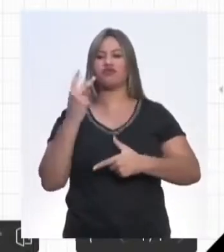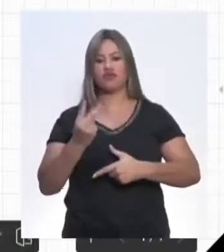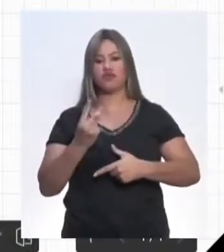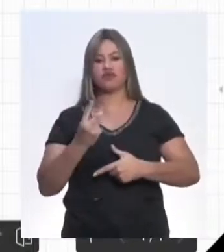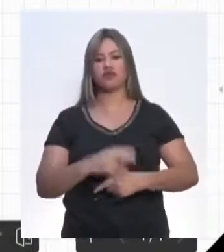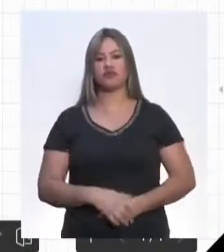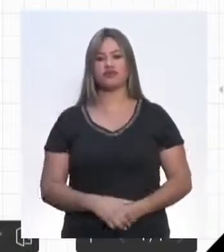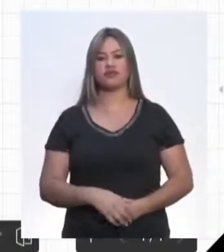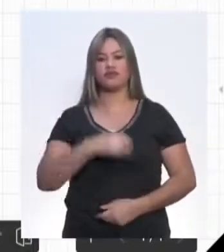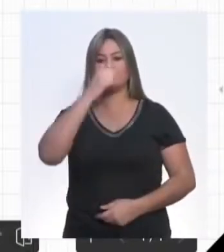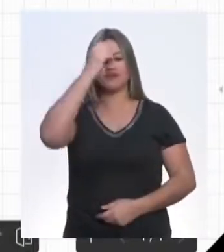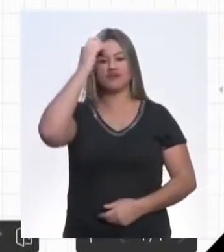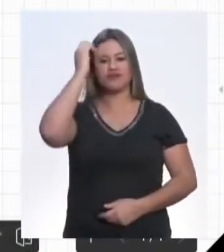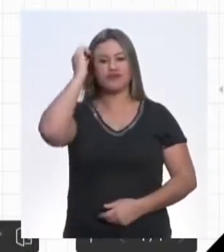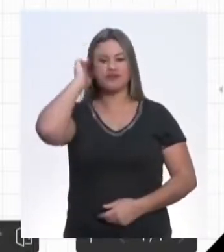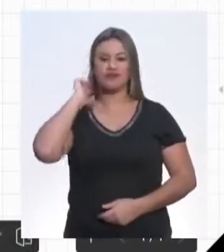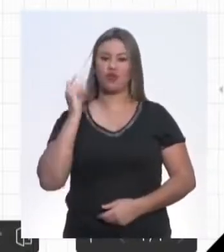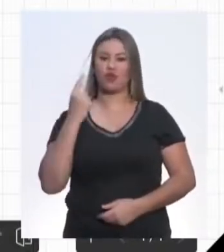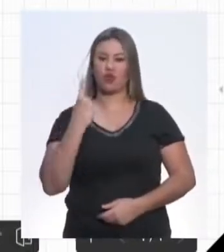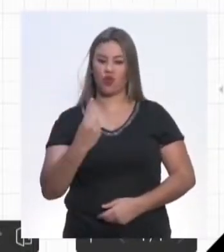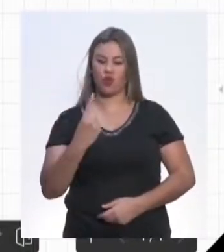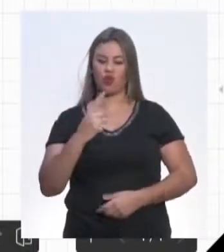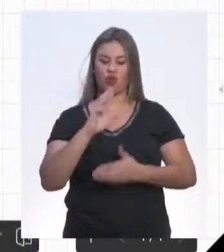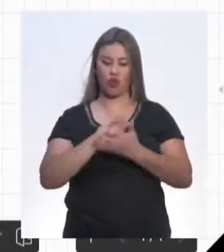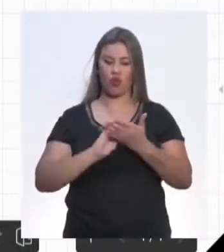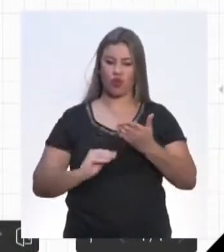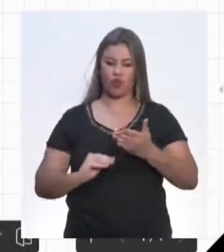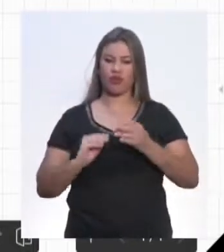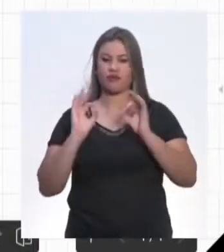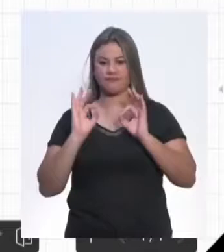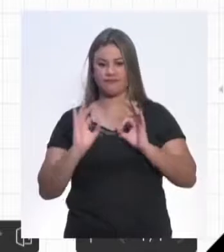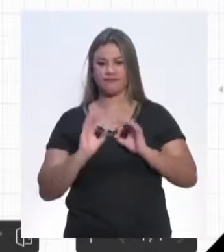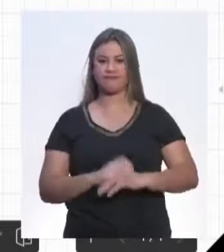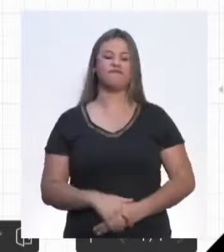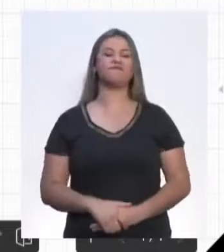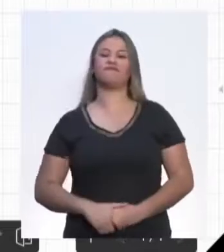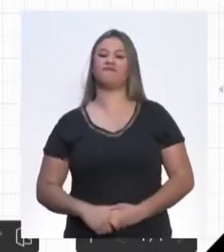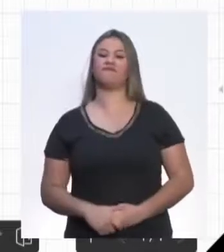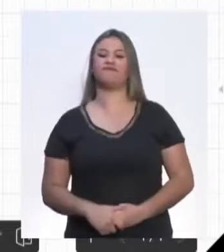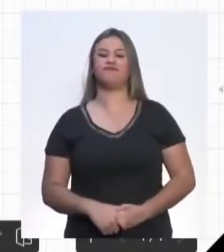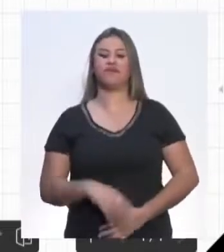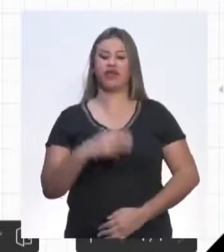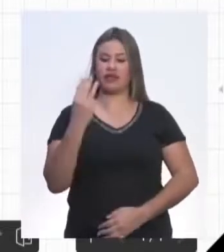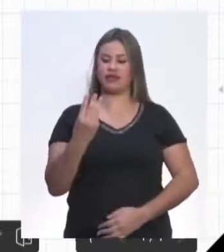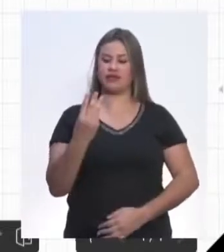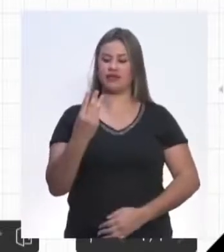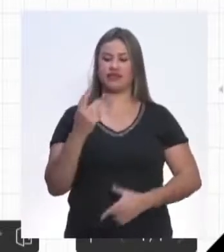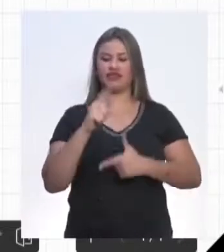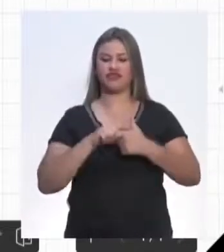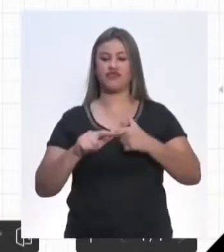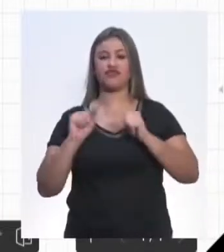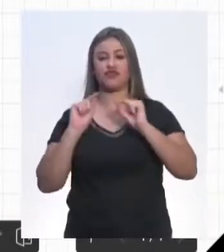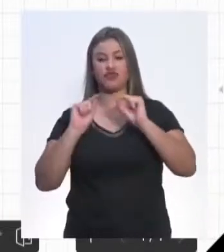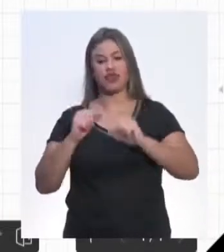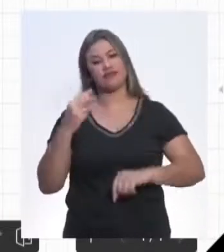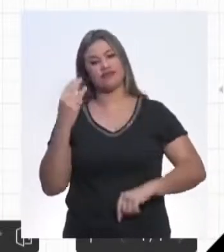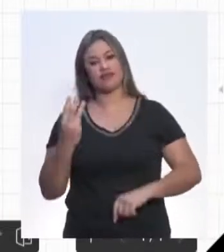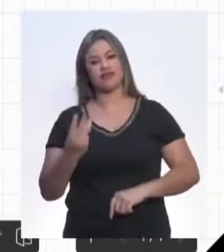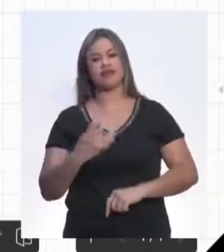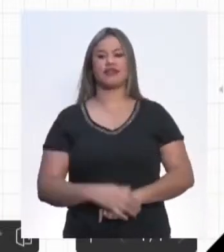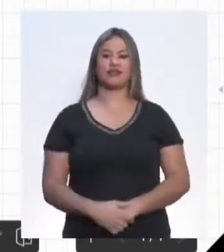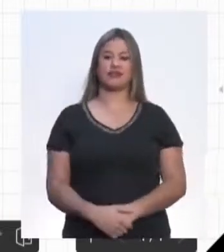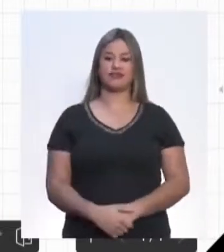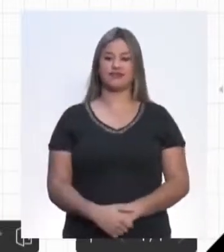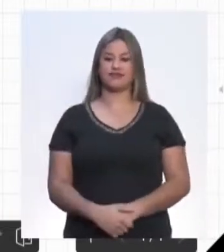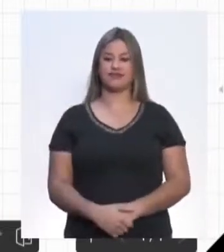ficou então, 1. O 1, copia. Não é assim? Isso. Sobrou só o 3. Ele é divisível por quem? Por 3. Pelo